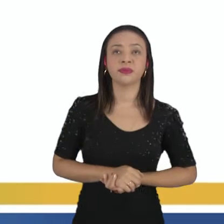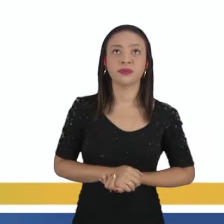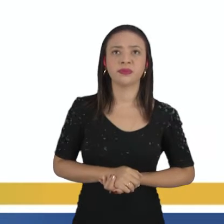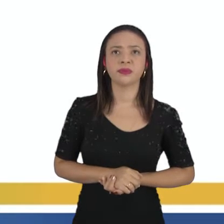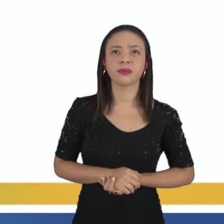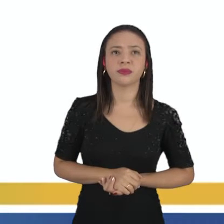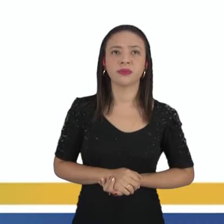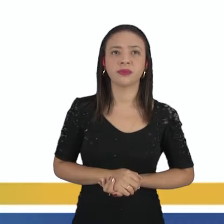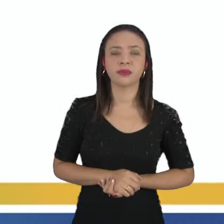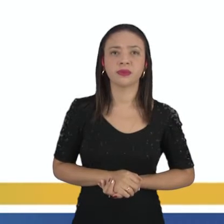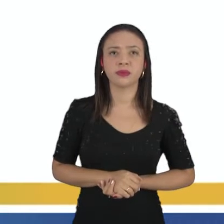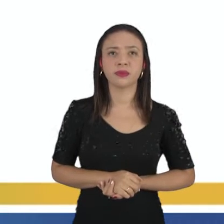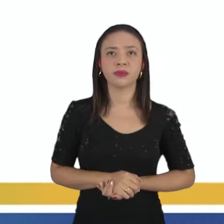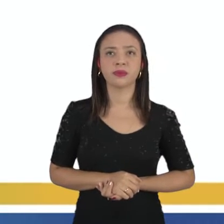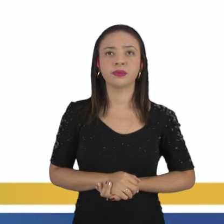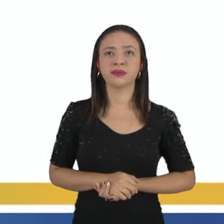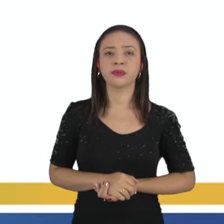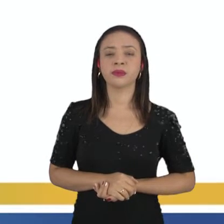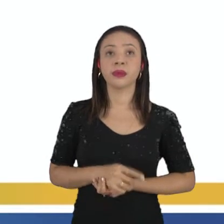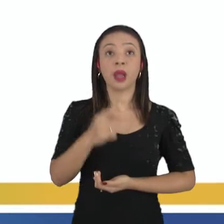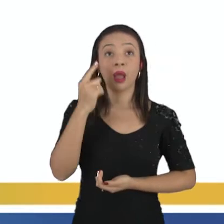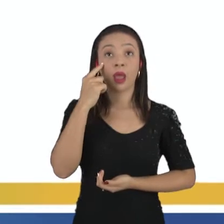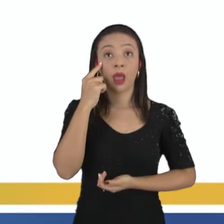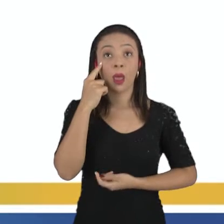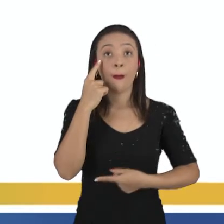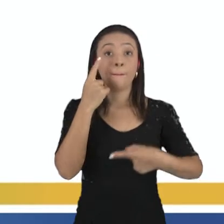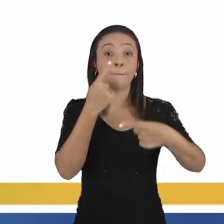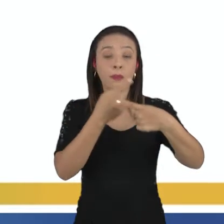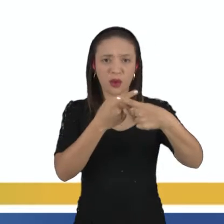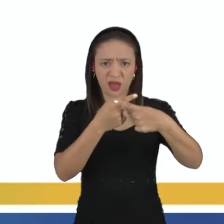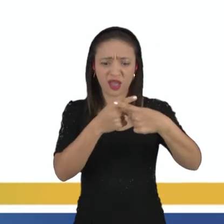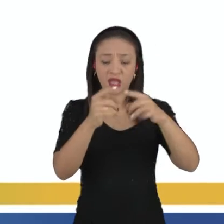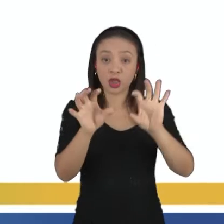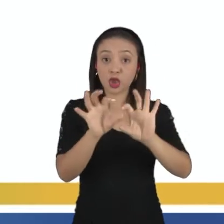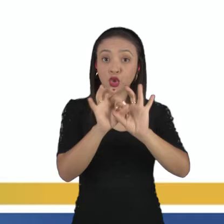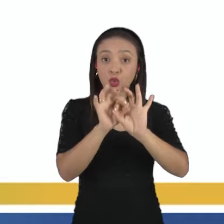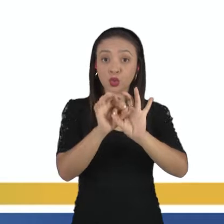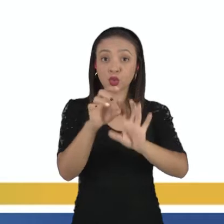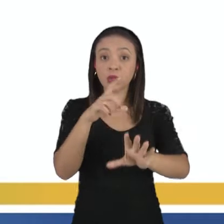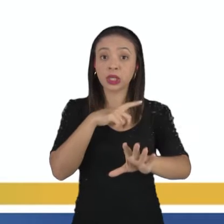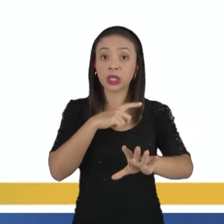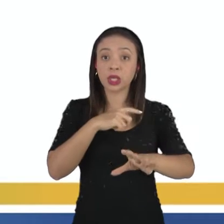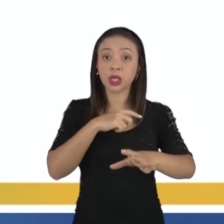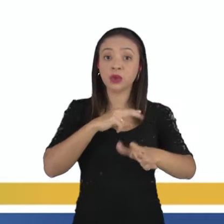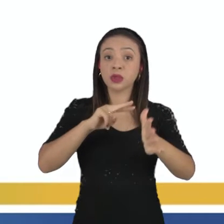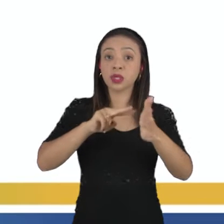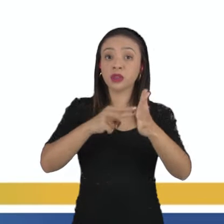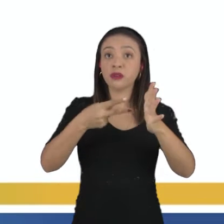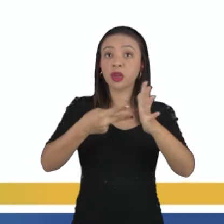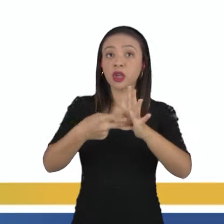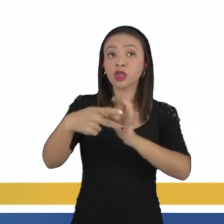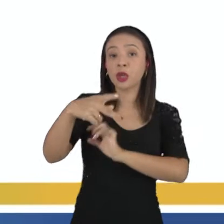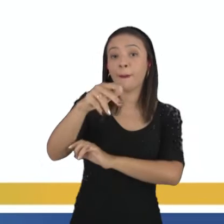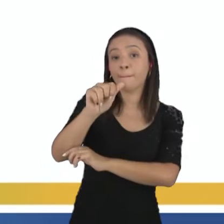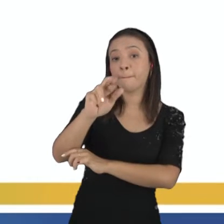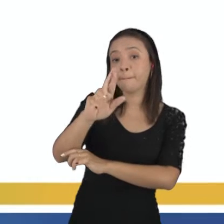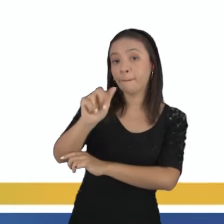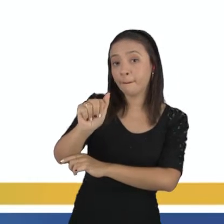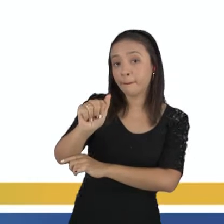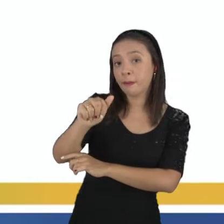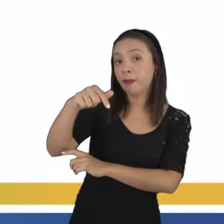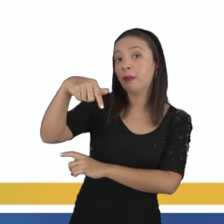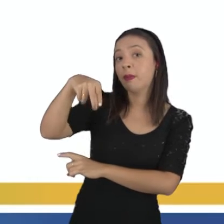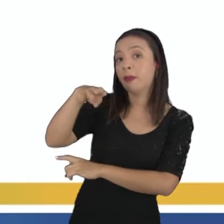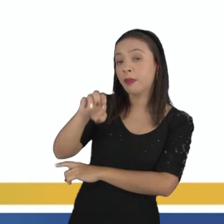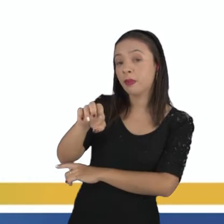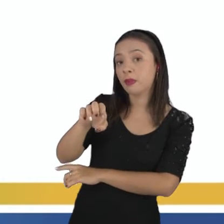que, por quê. Por quê, junto, mas com sentido de para quê. Ok? Fiquem atentos